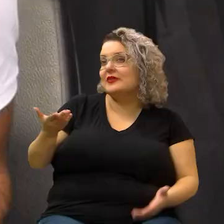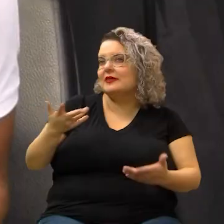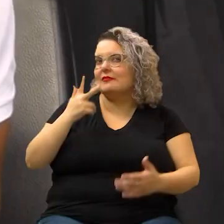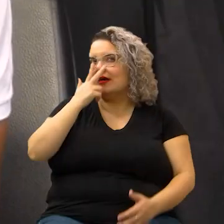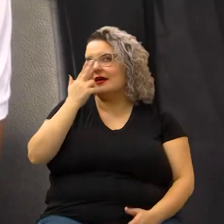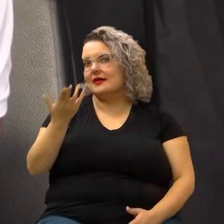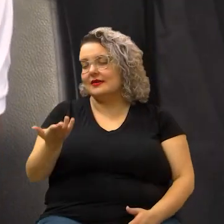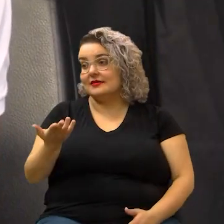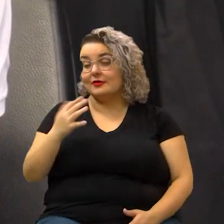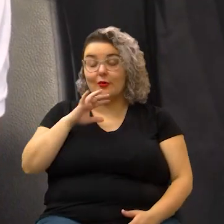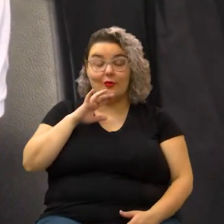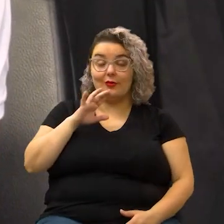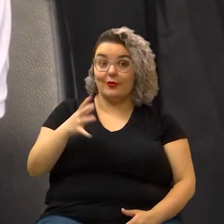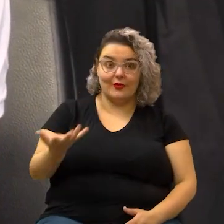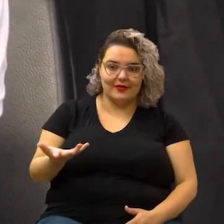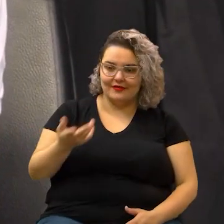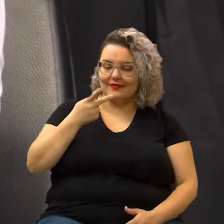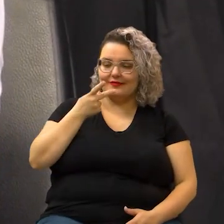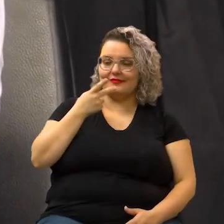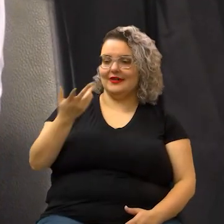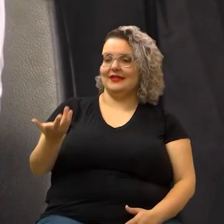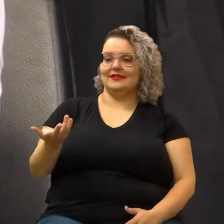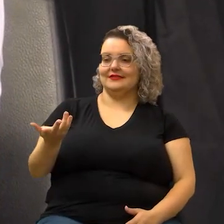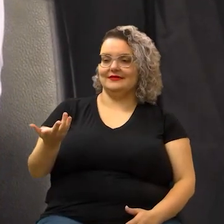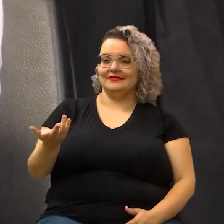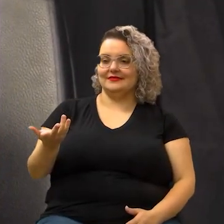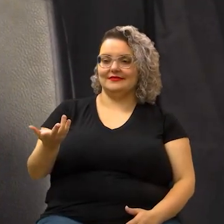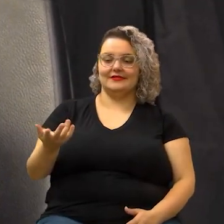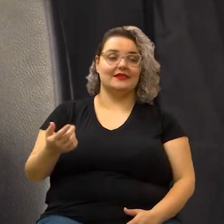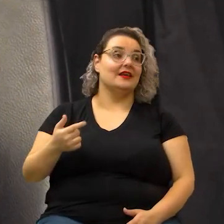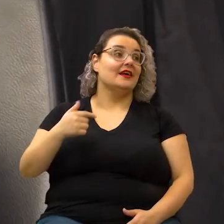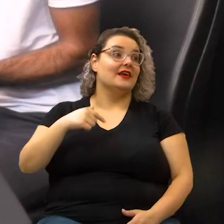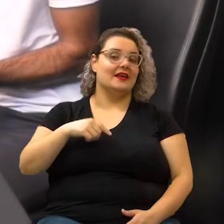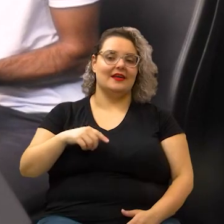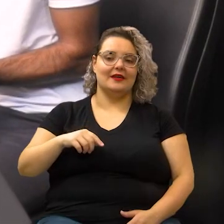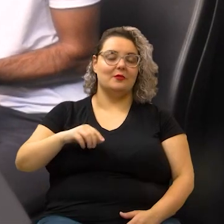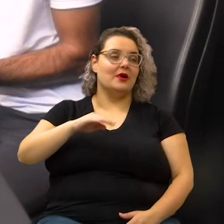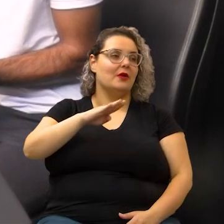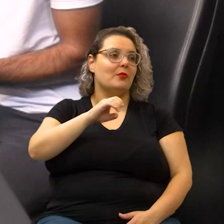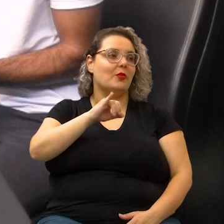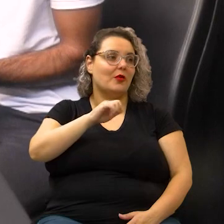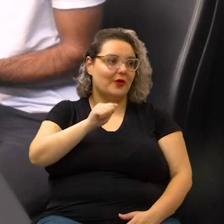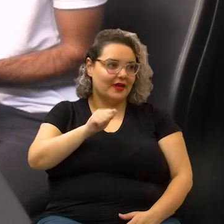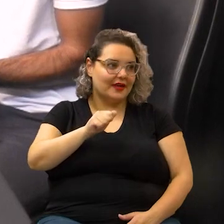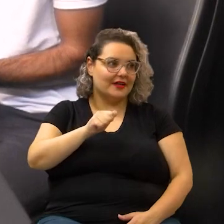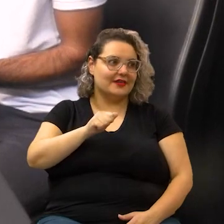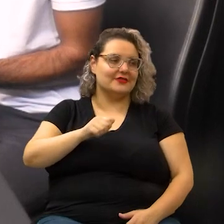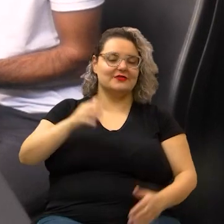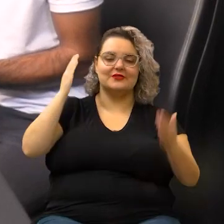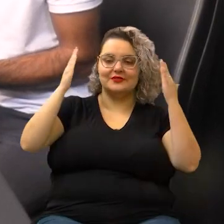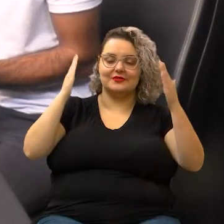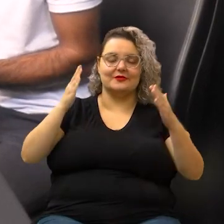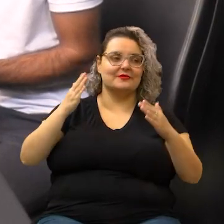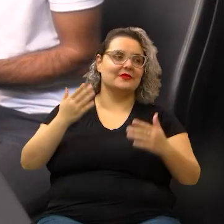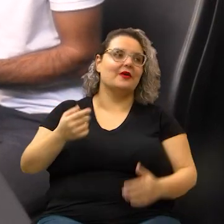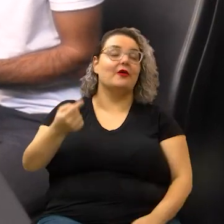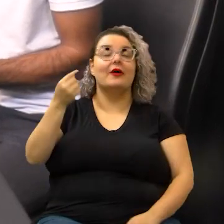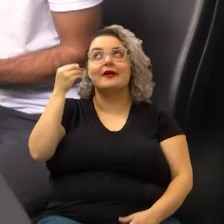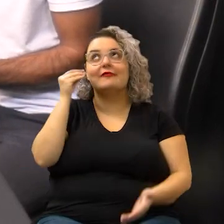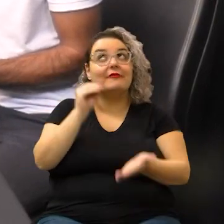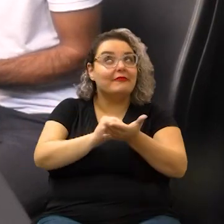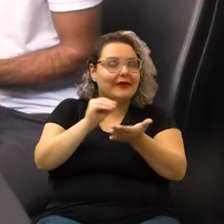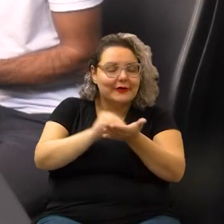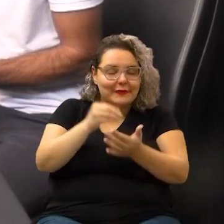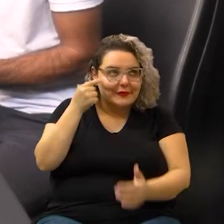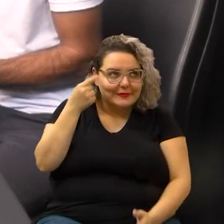que é até um absurdo falar, né? Porque. Ainda a gente levou uma boia de caminhão pra boiar ainda. Olha que falta